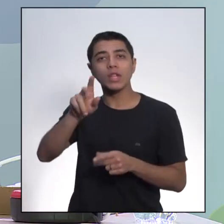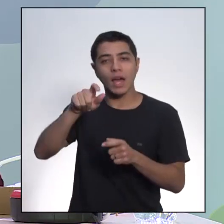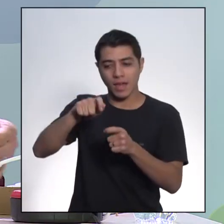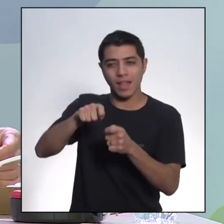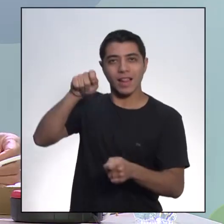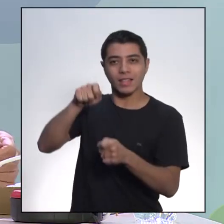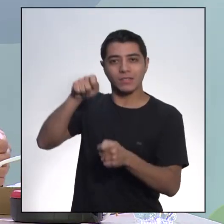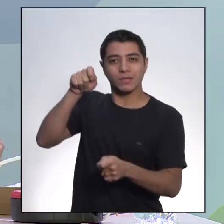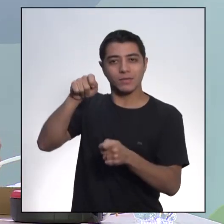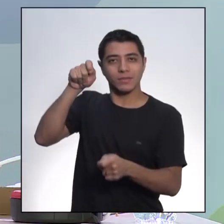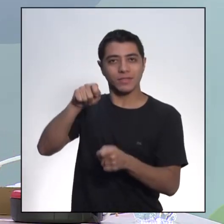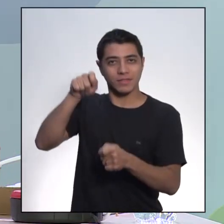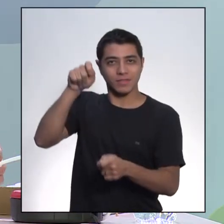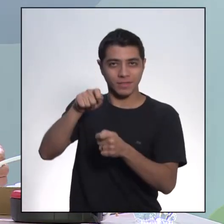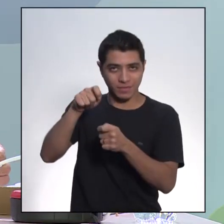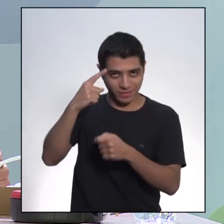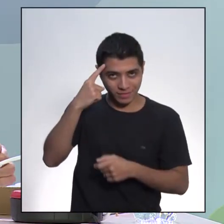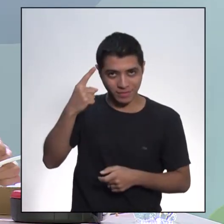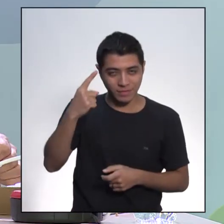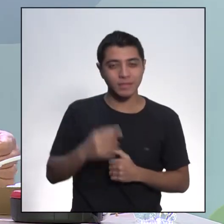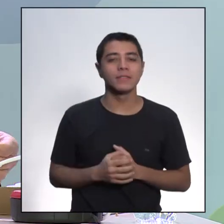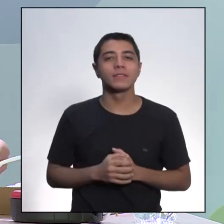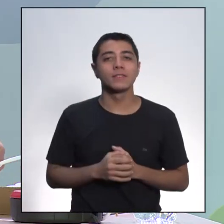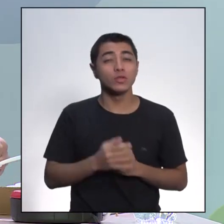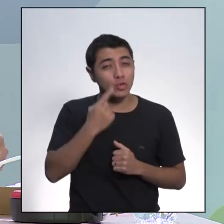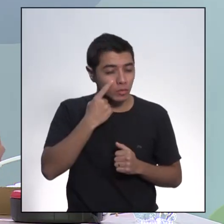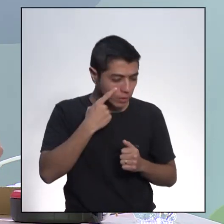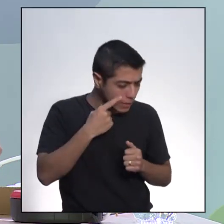que precisa ser menor ainda.